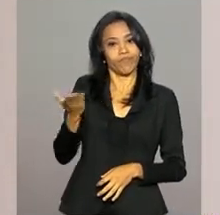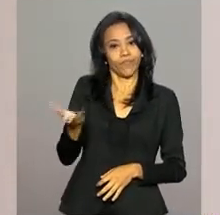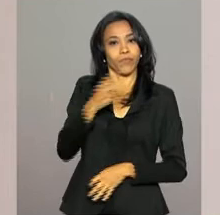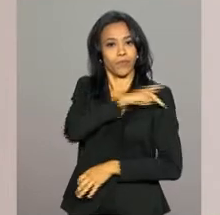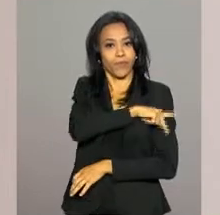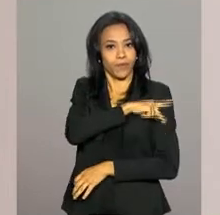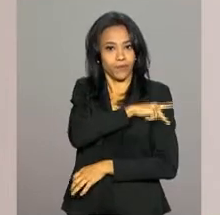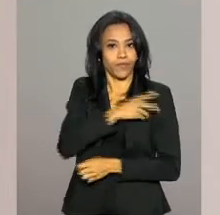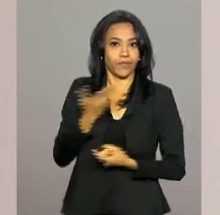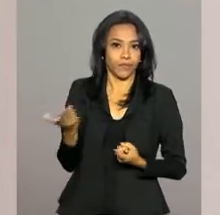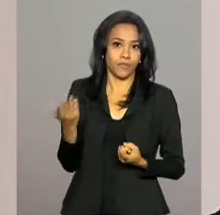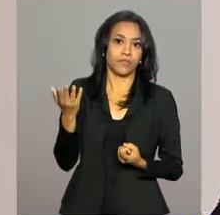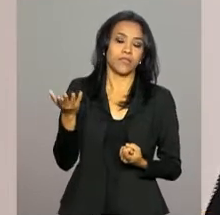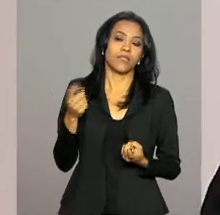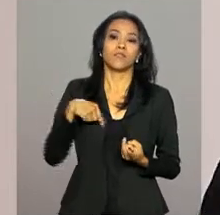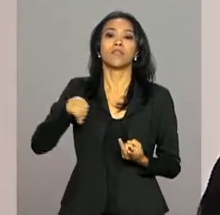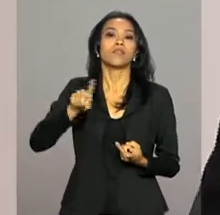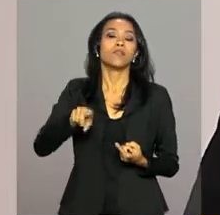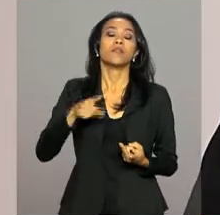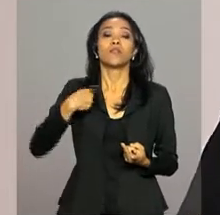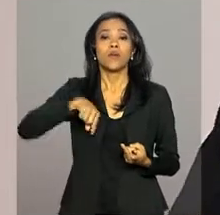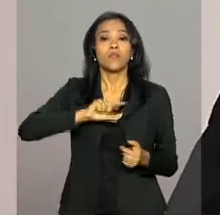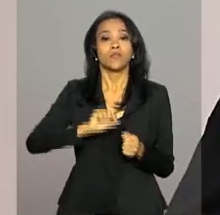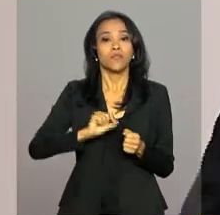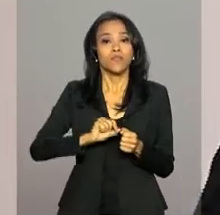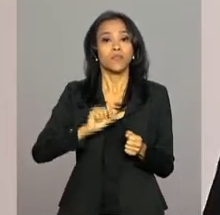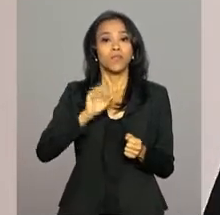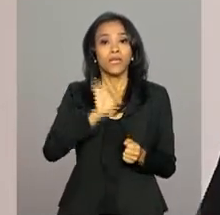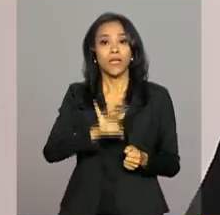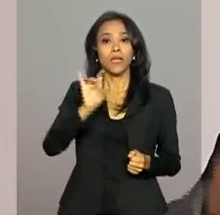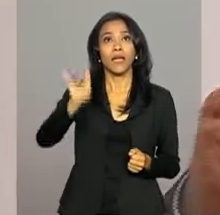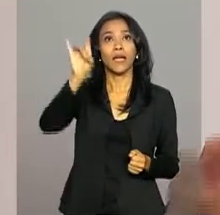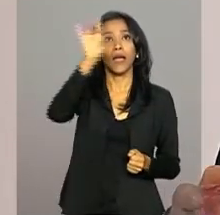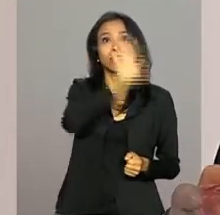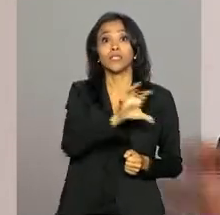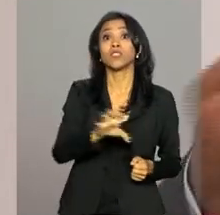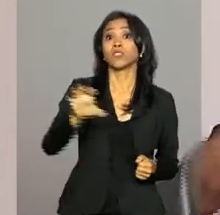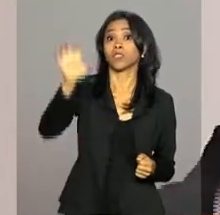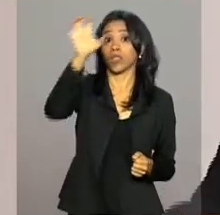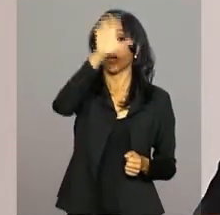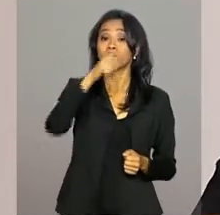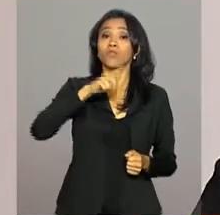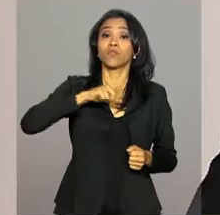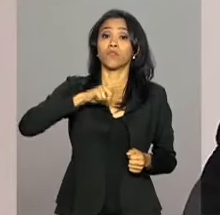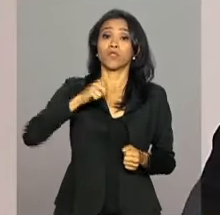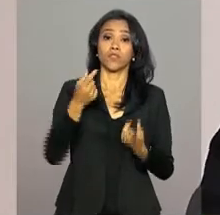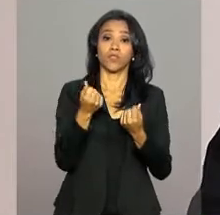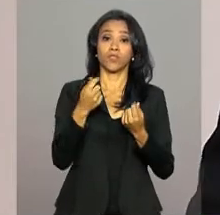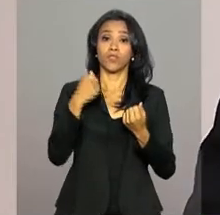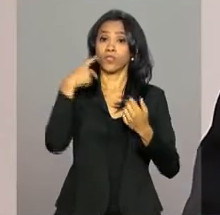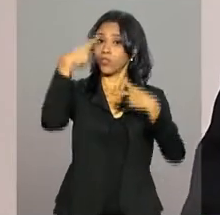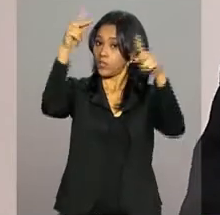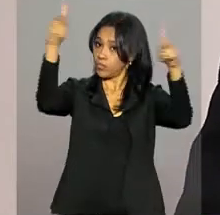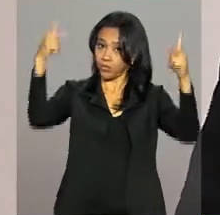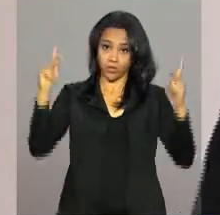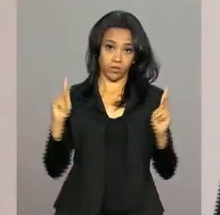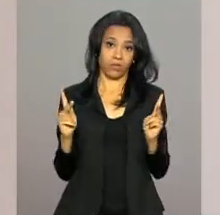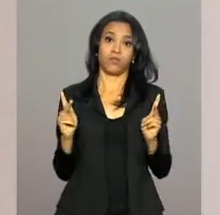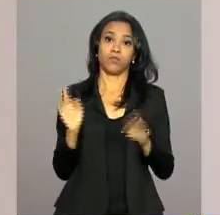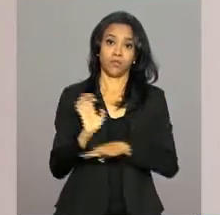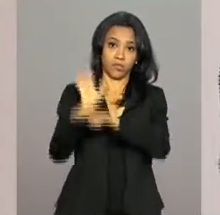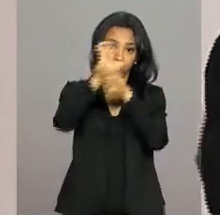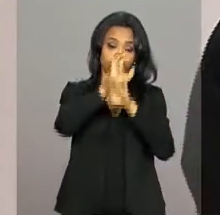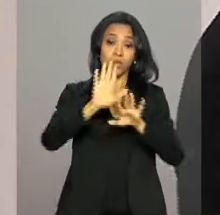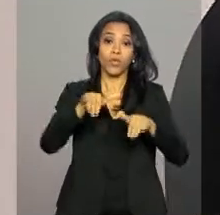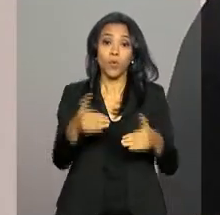perícia é nós fizemos com que os estados tivessem recursos para investir nos respectivos estados quando